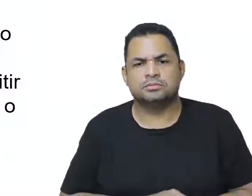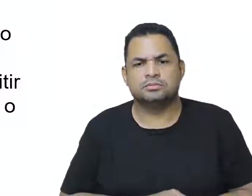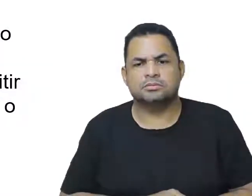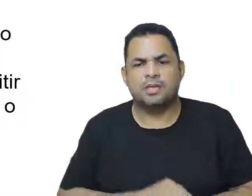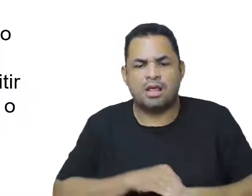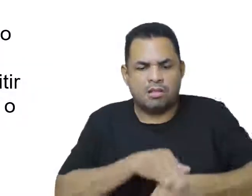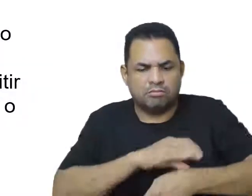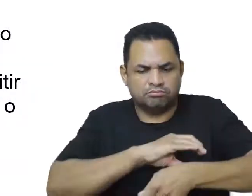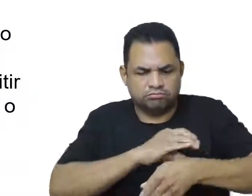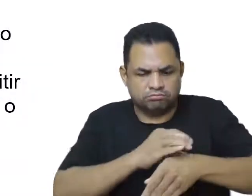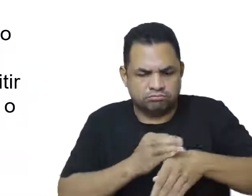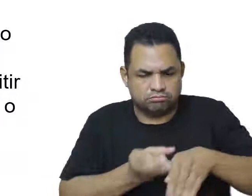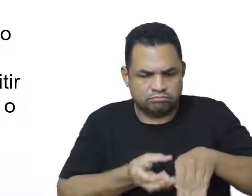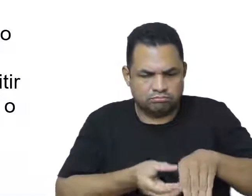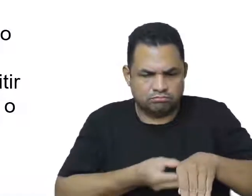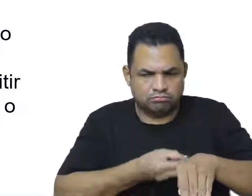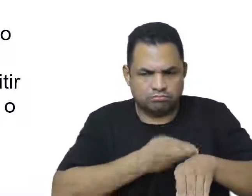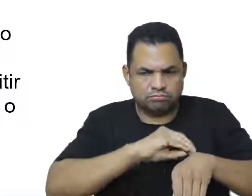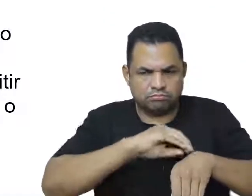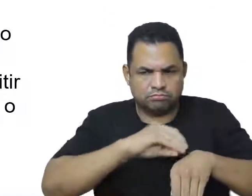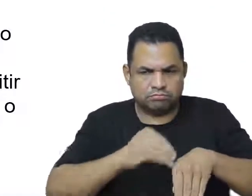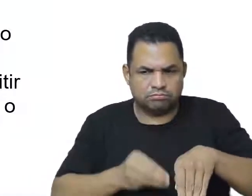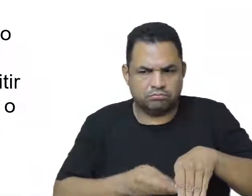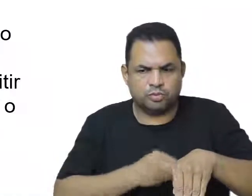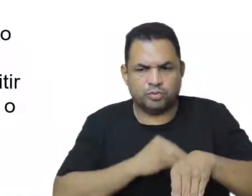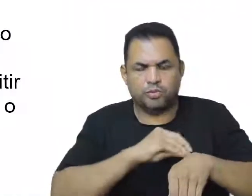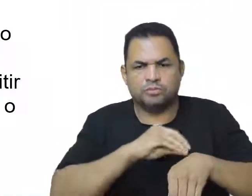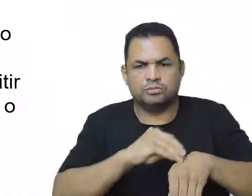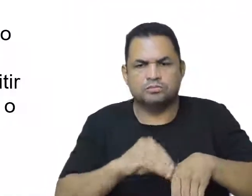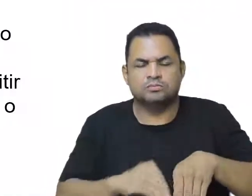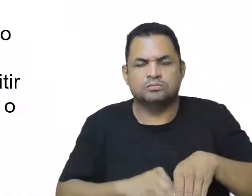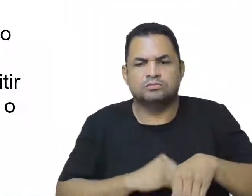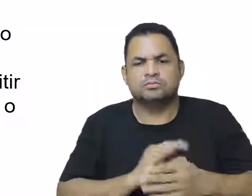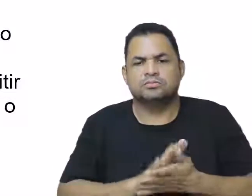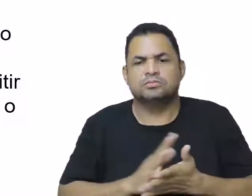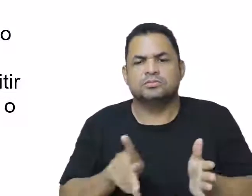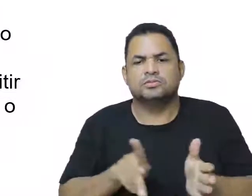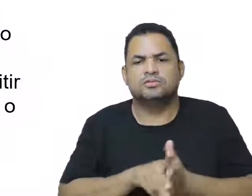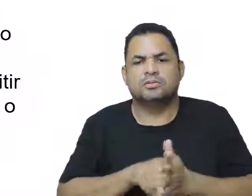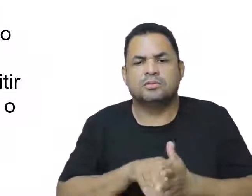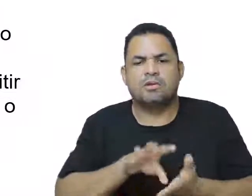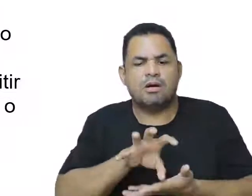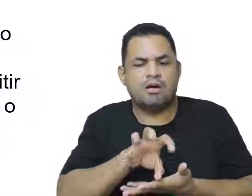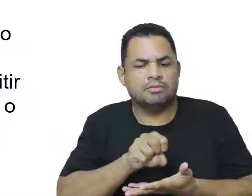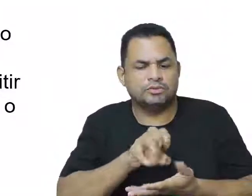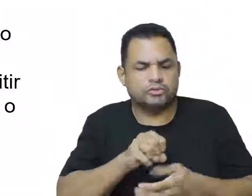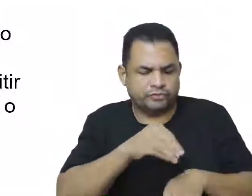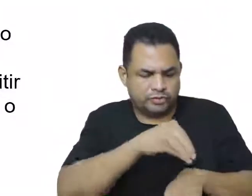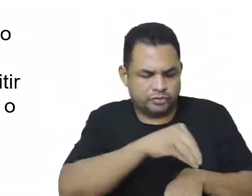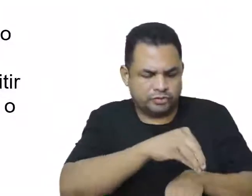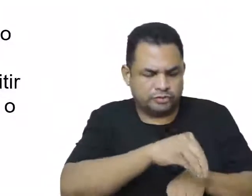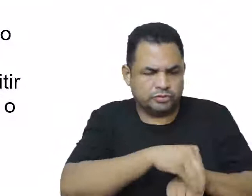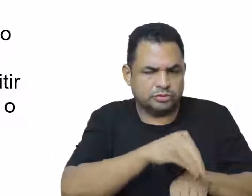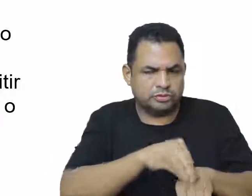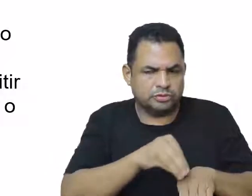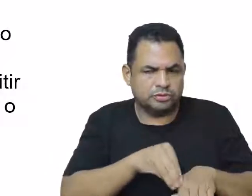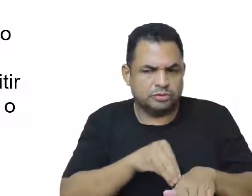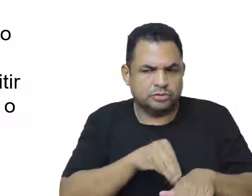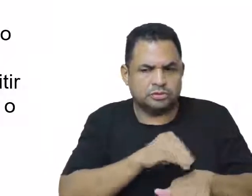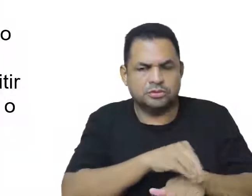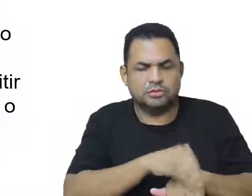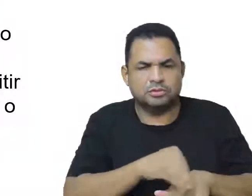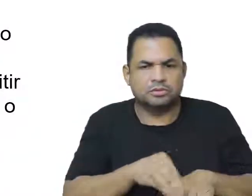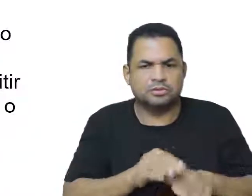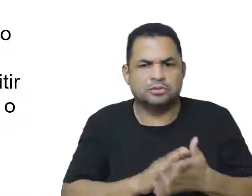revestir por dentro o intestino e eles são especializados na absorção de nutrientes. Ok? Se fosse um